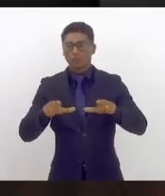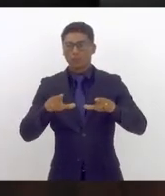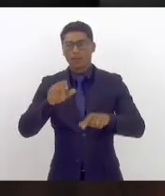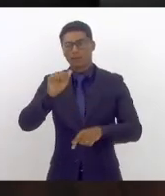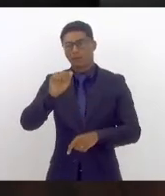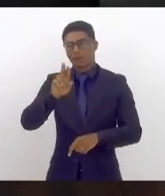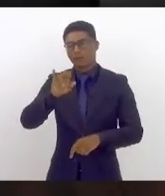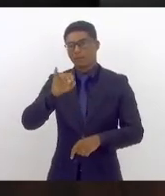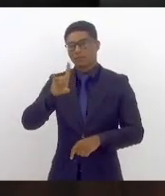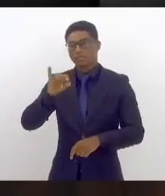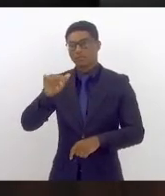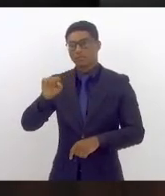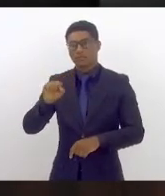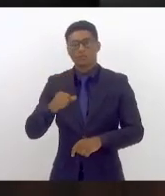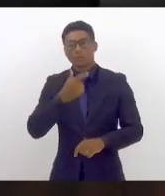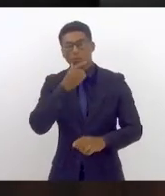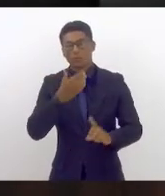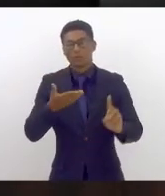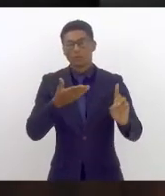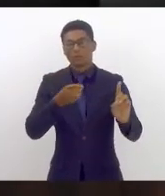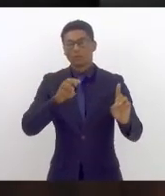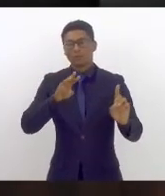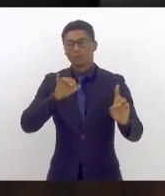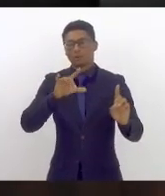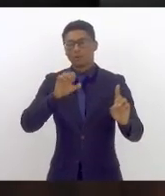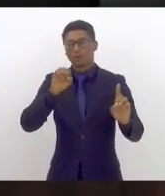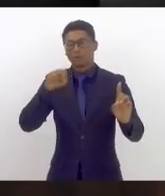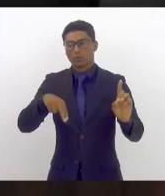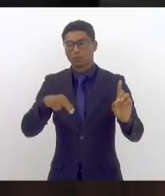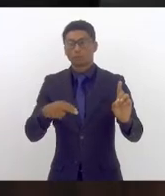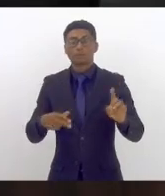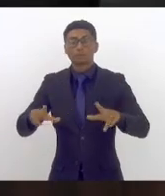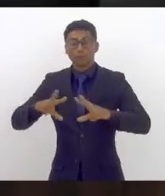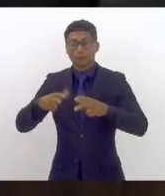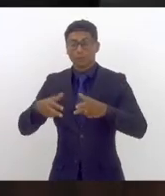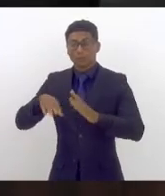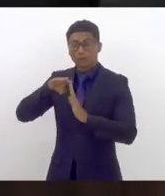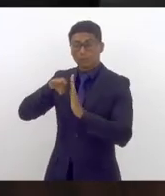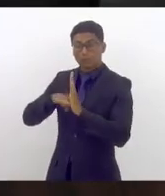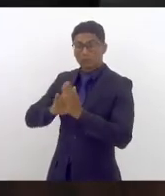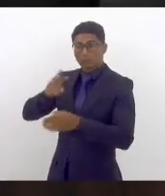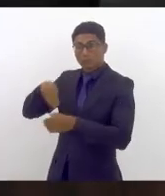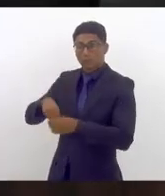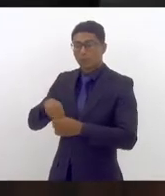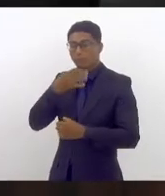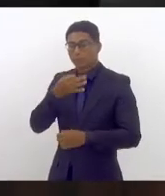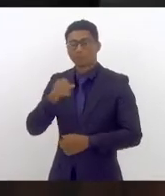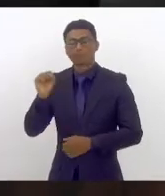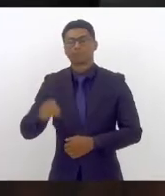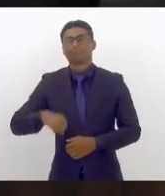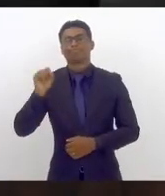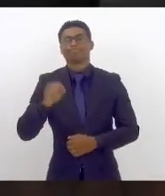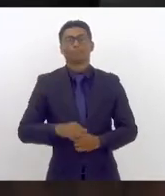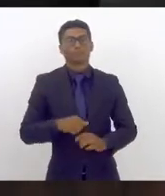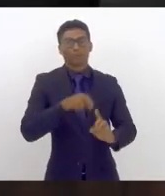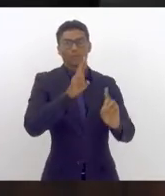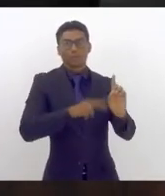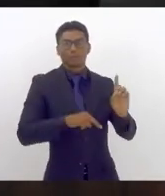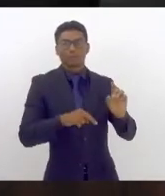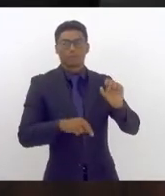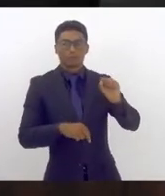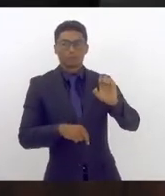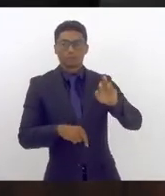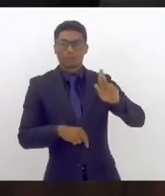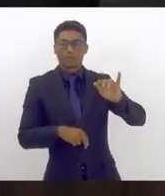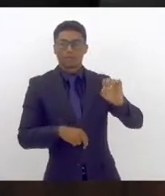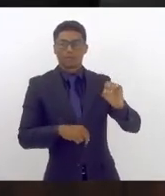pós morte em para Wilson Roberto Prudente parecida comissão de novas internas e proporções interna favorável relator Deputado Sérgio